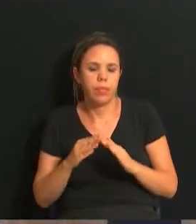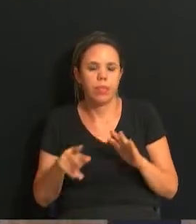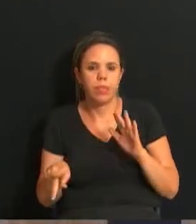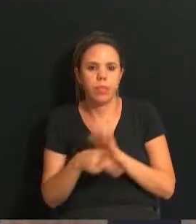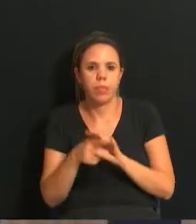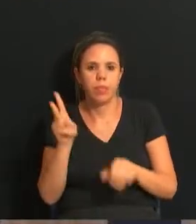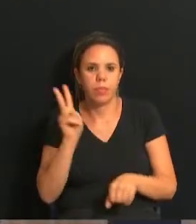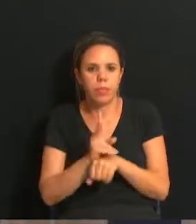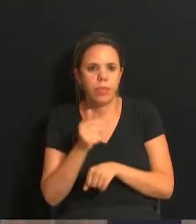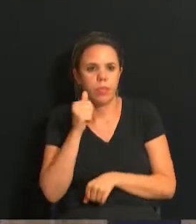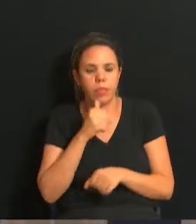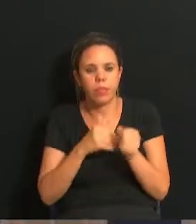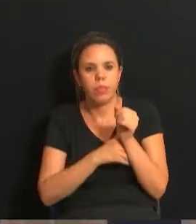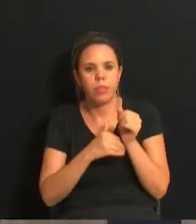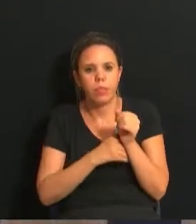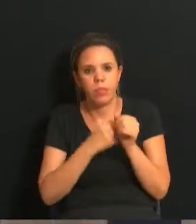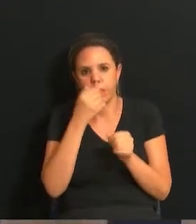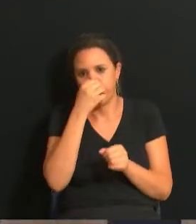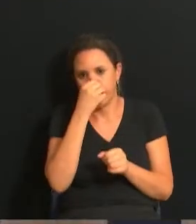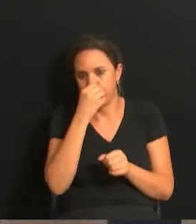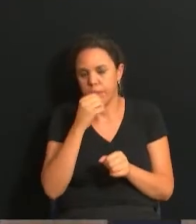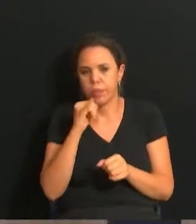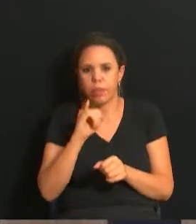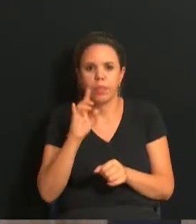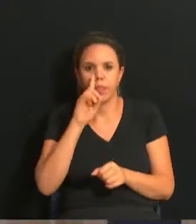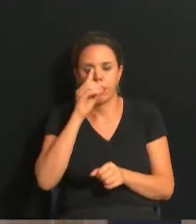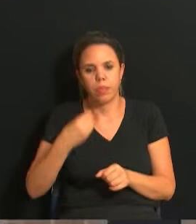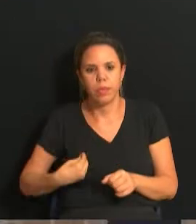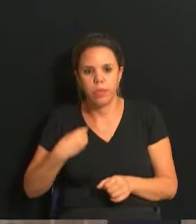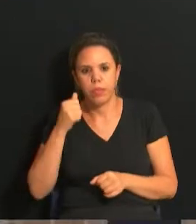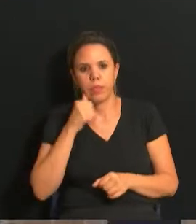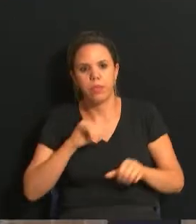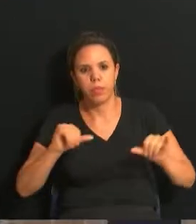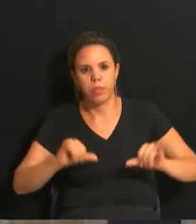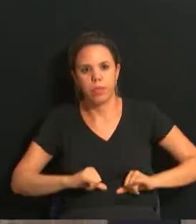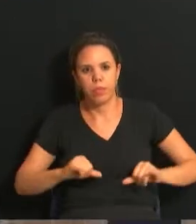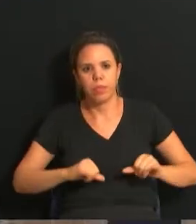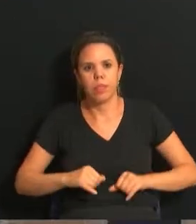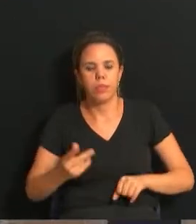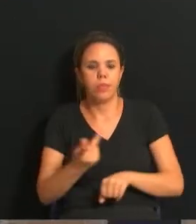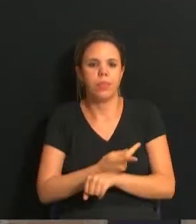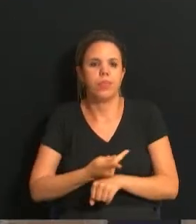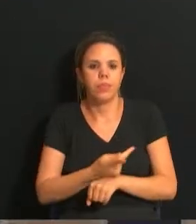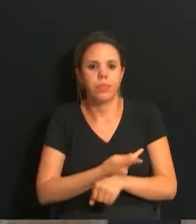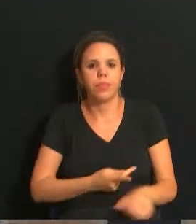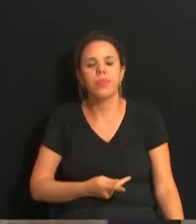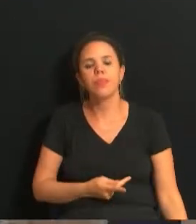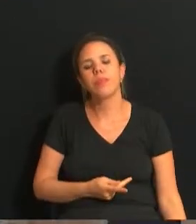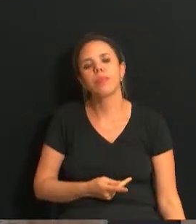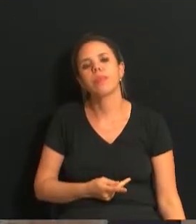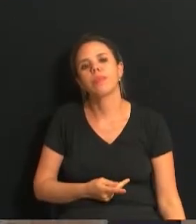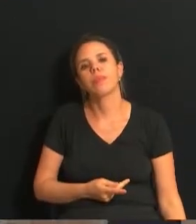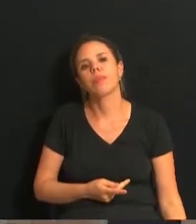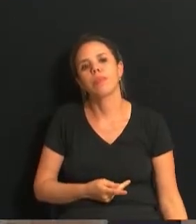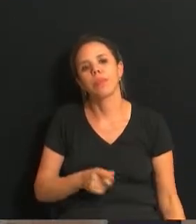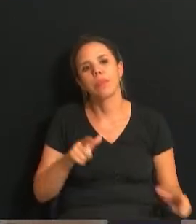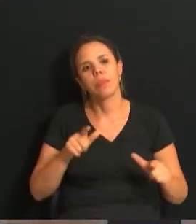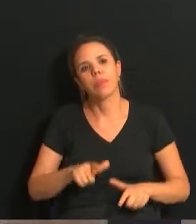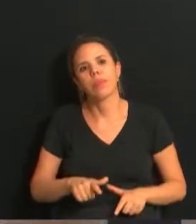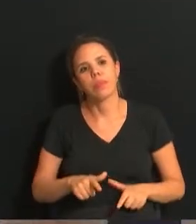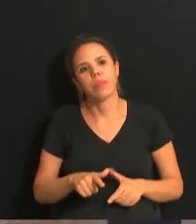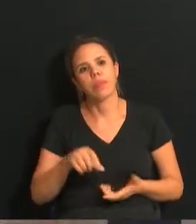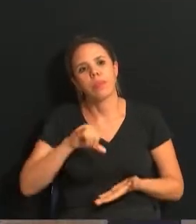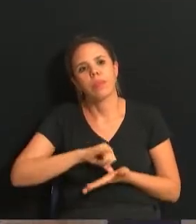casa sigilosa. Em caso de risco de vida, a mulher pode procurar essa casa-abrigo, encaminhado pelo